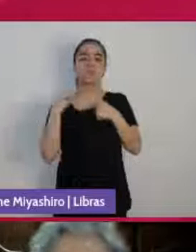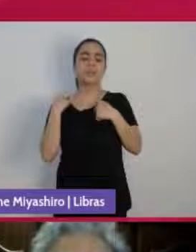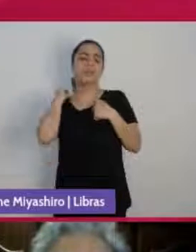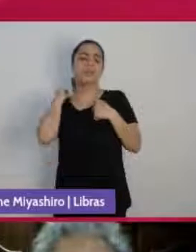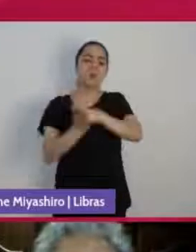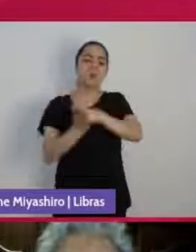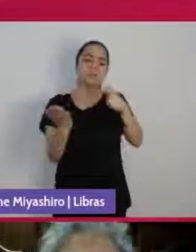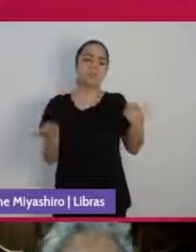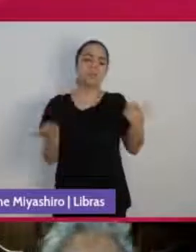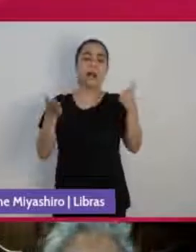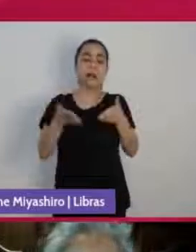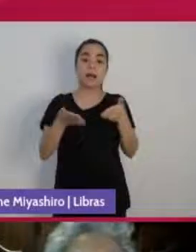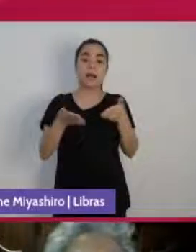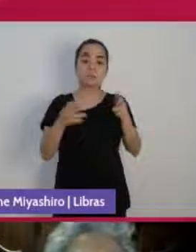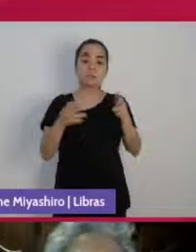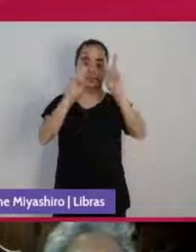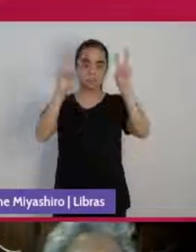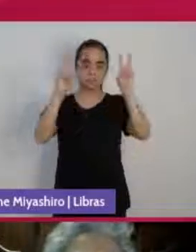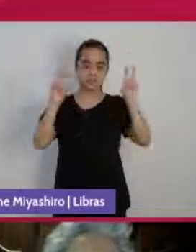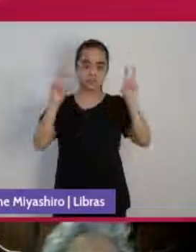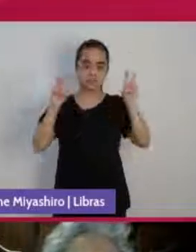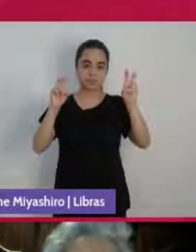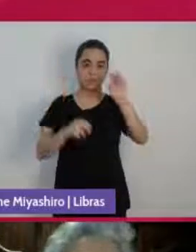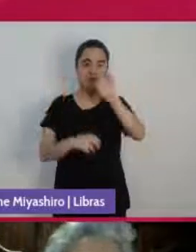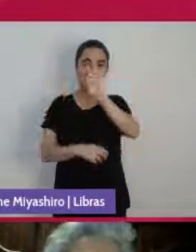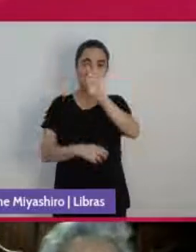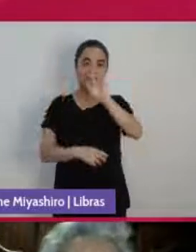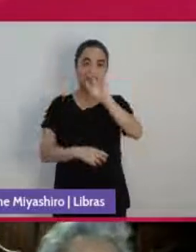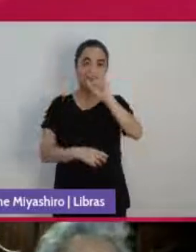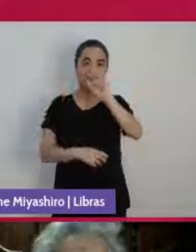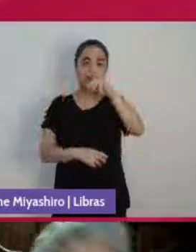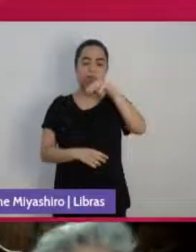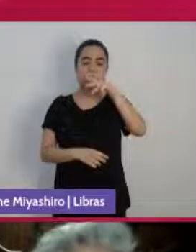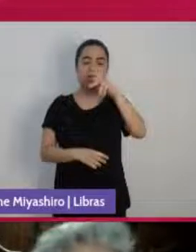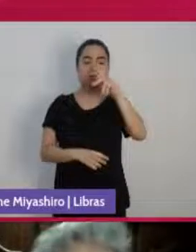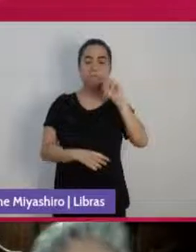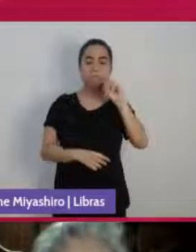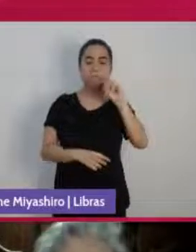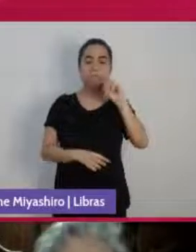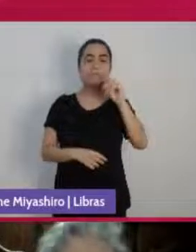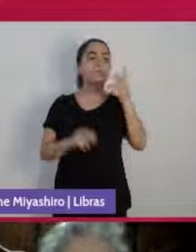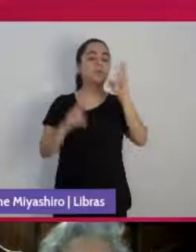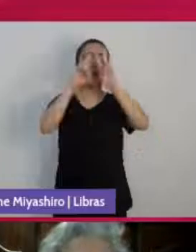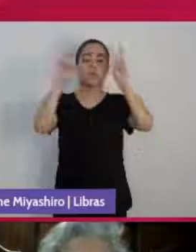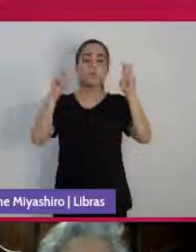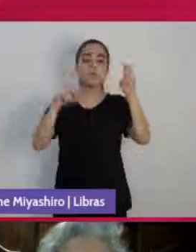chamada Trampo, e hoje estavam falando das pessoas 50 a mais.